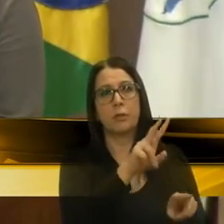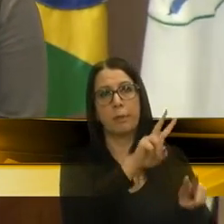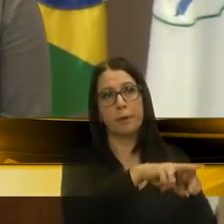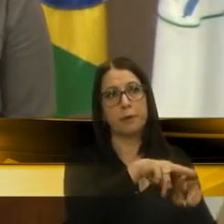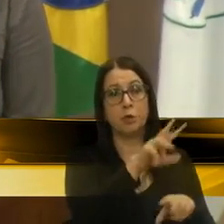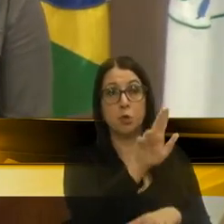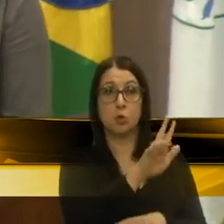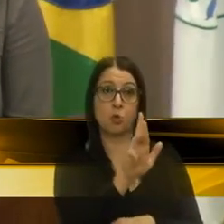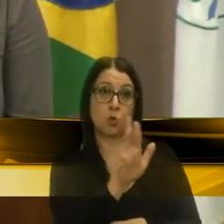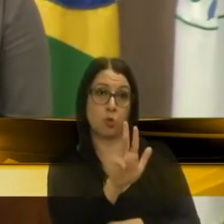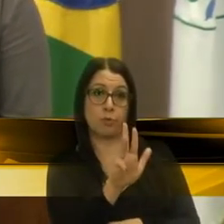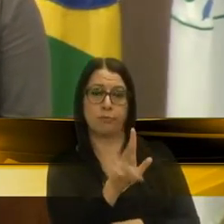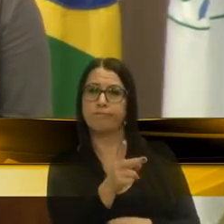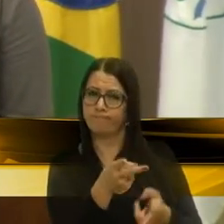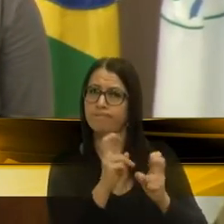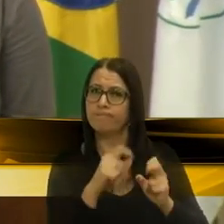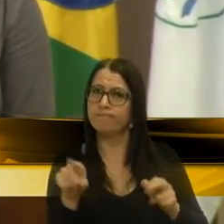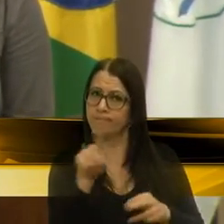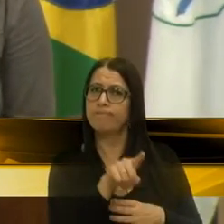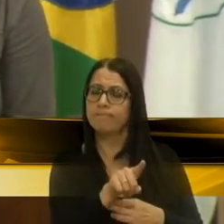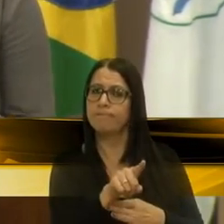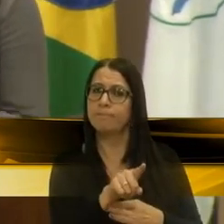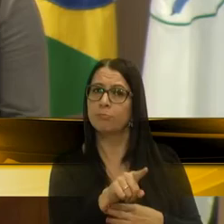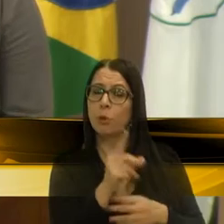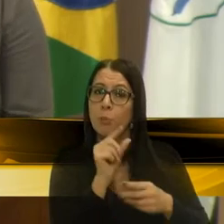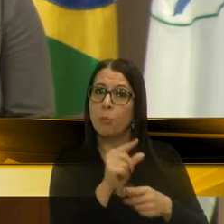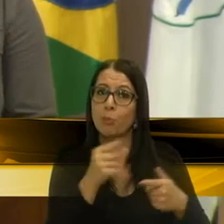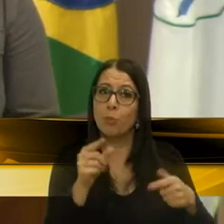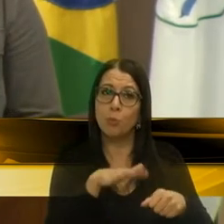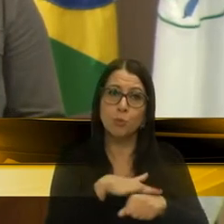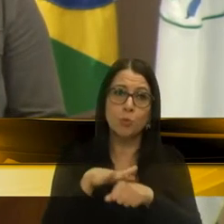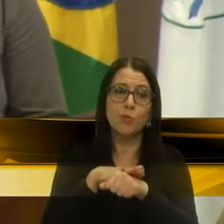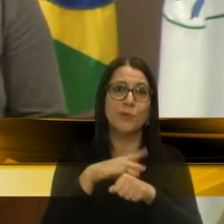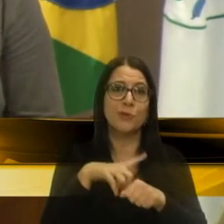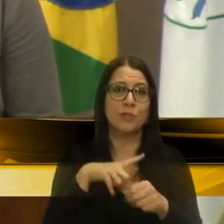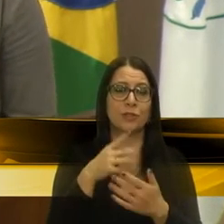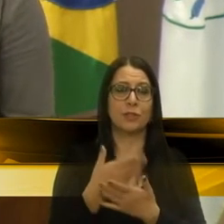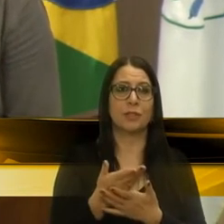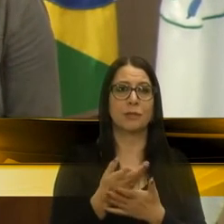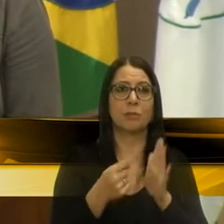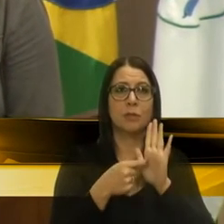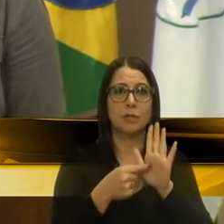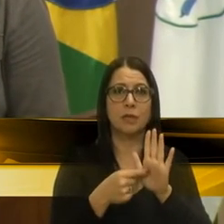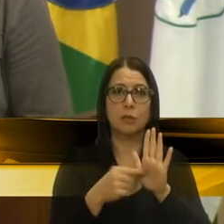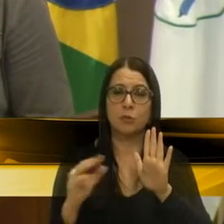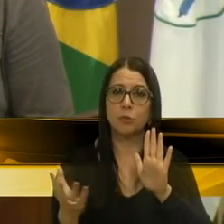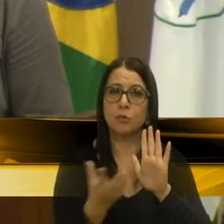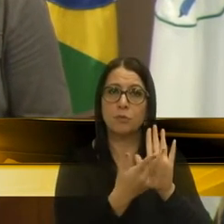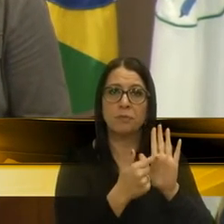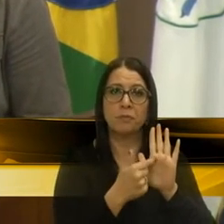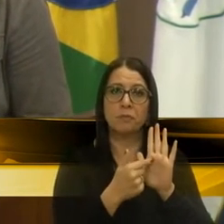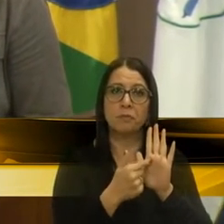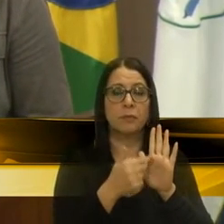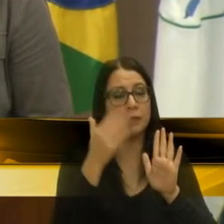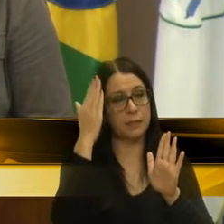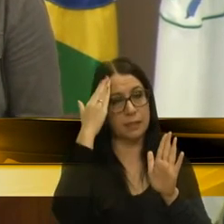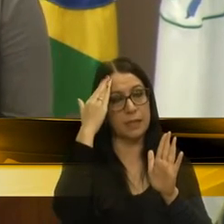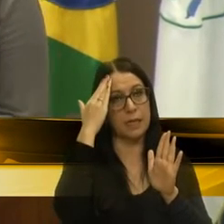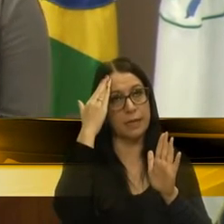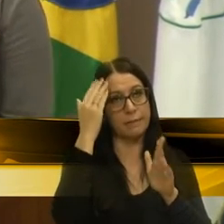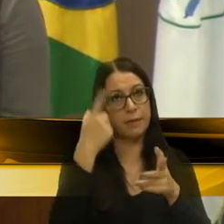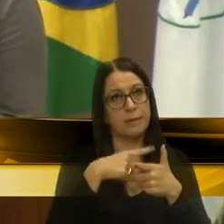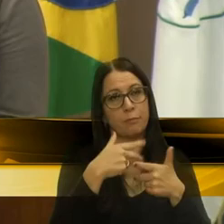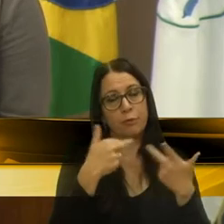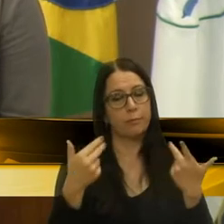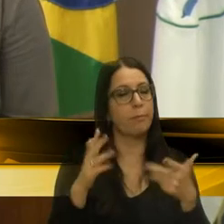tem percebido pelo pouco dos diálogos que foi trazido à tona. Mas a gente sabe que devem ter